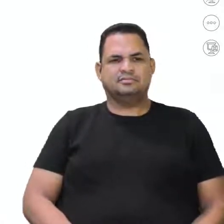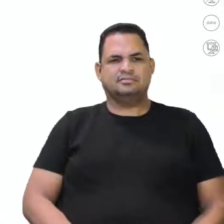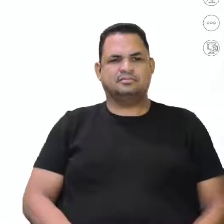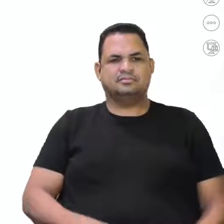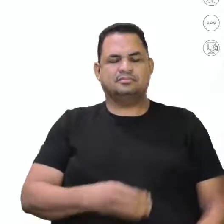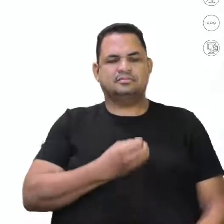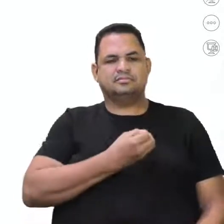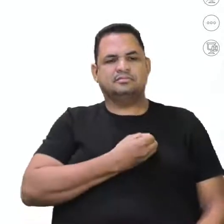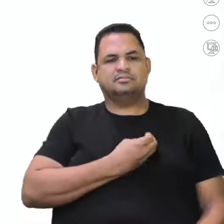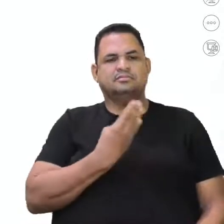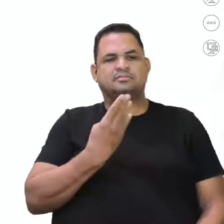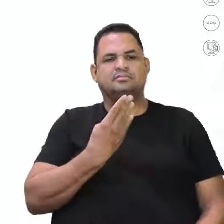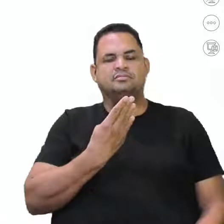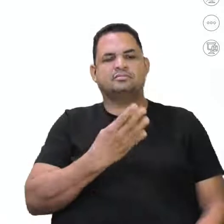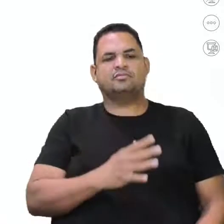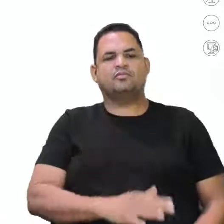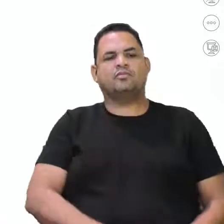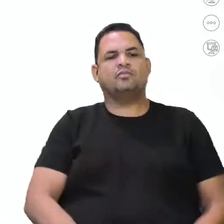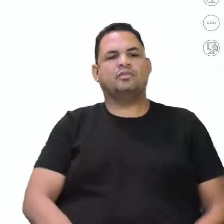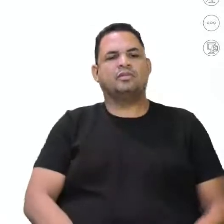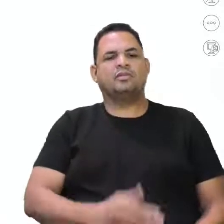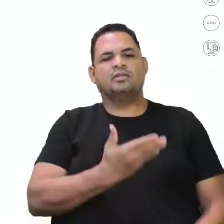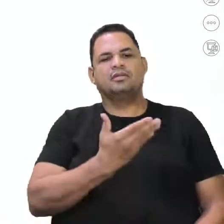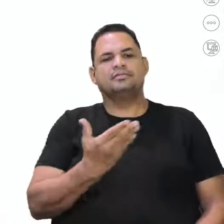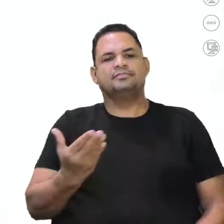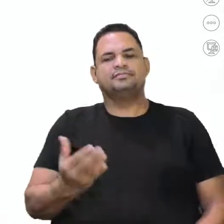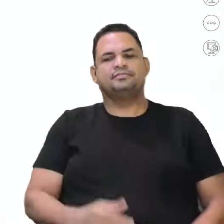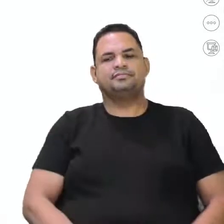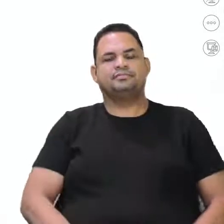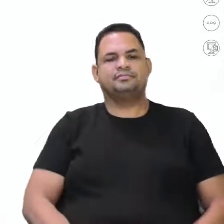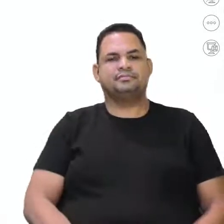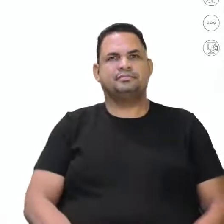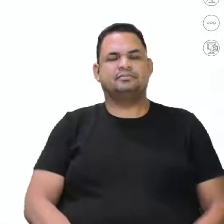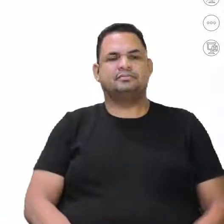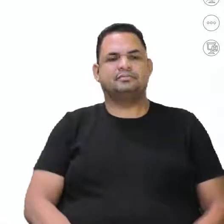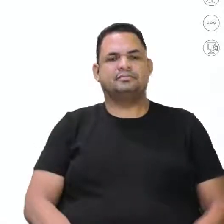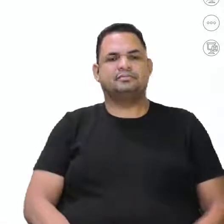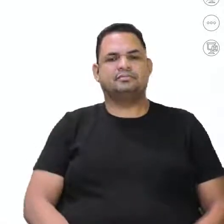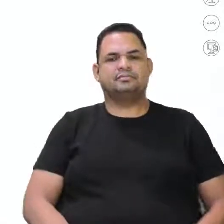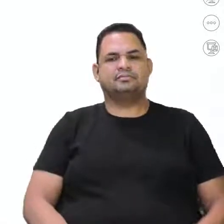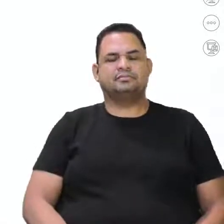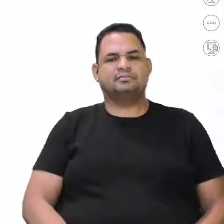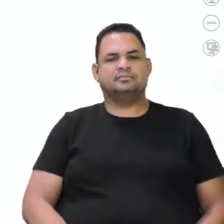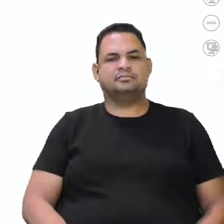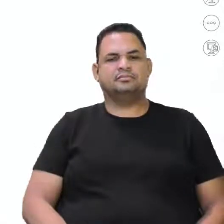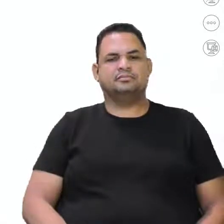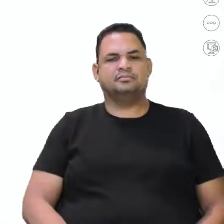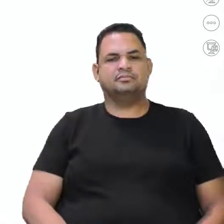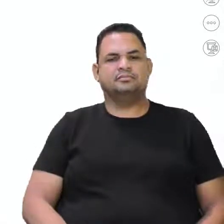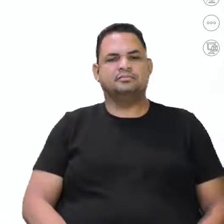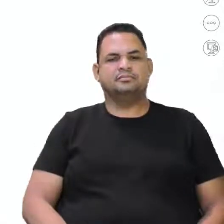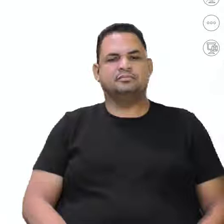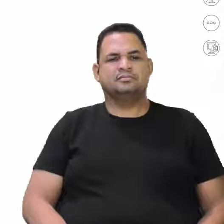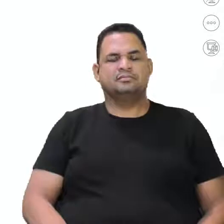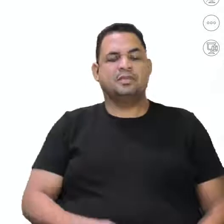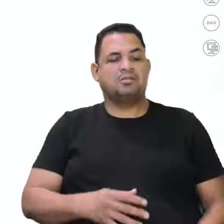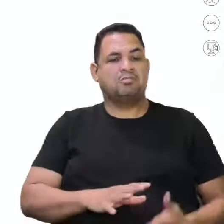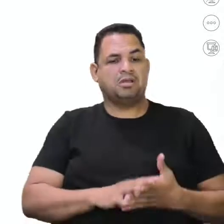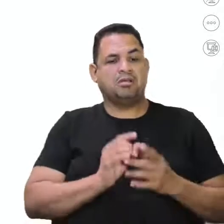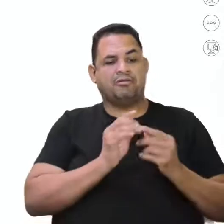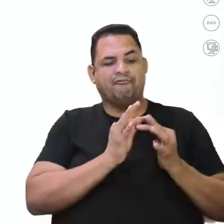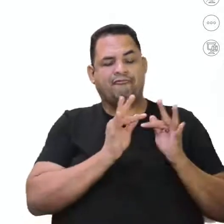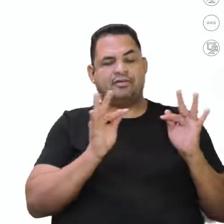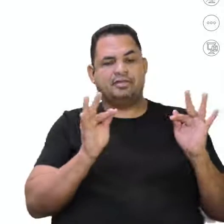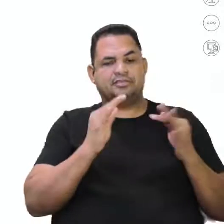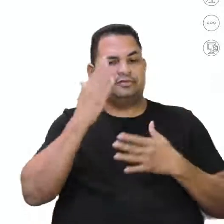Número 4. If music be the food of love, play on. Is a famous line, é uma fala famosa